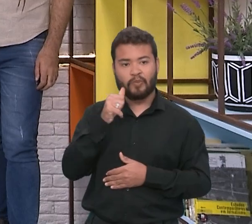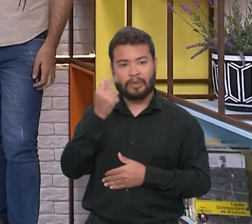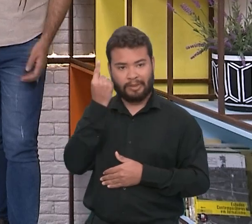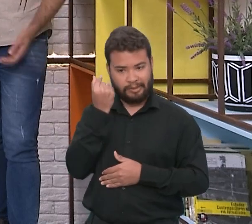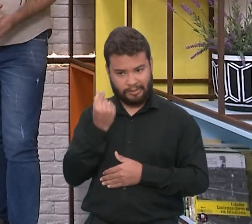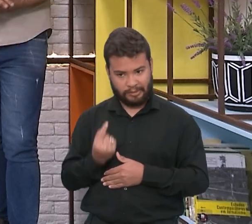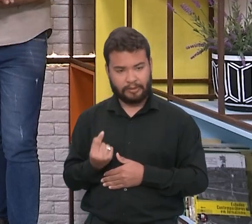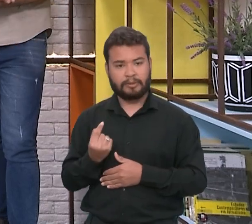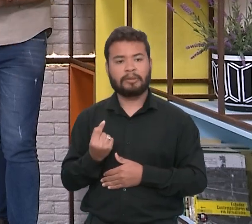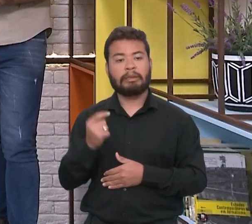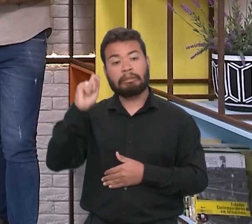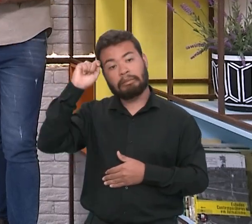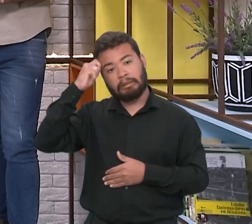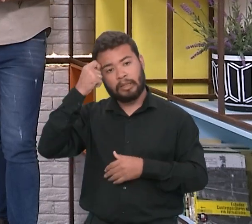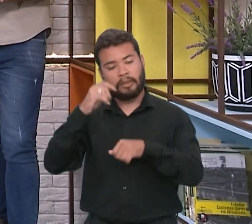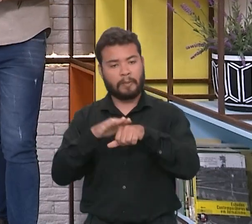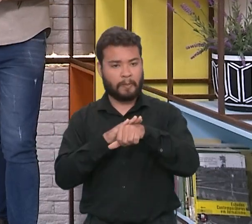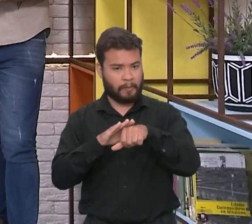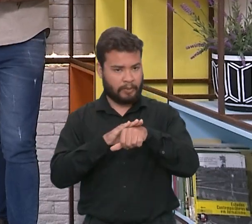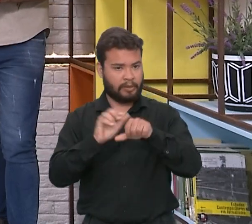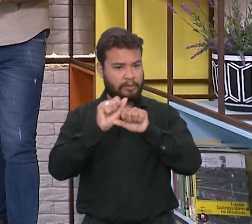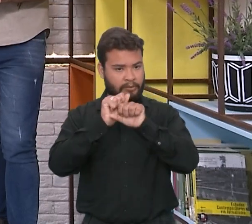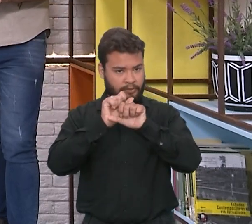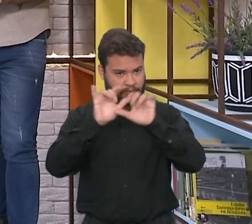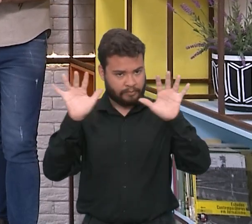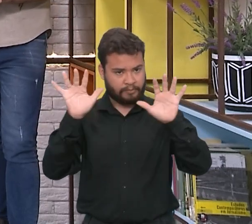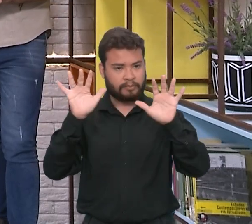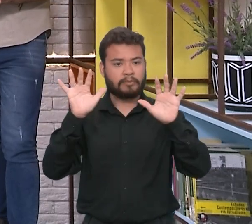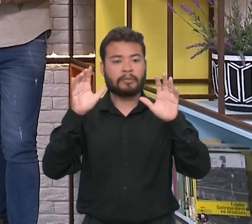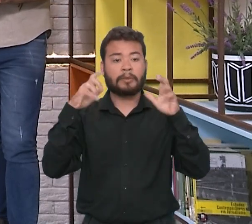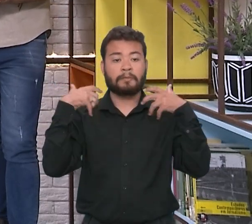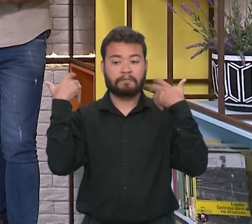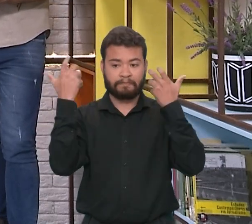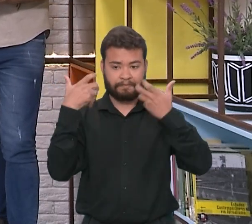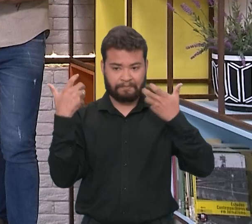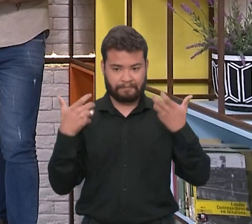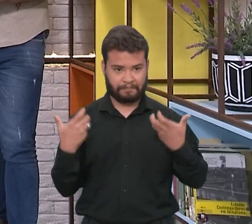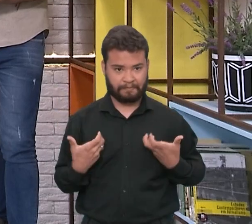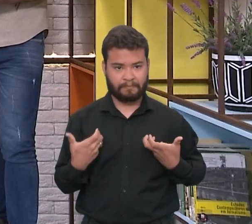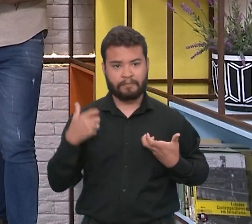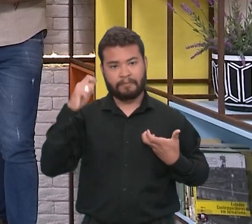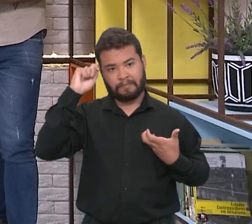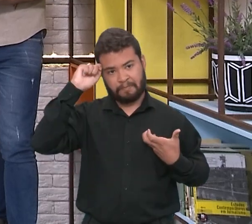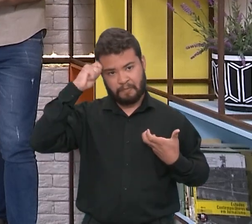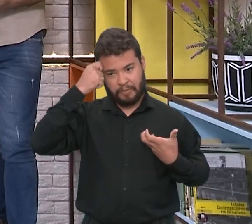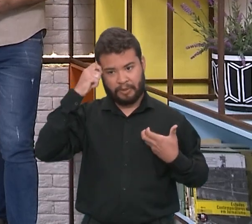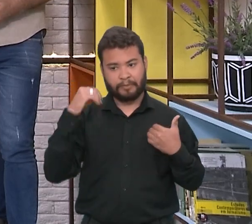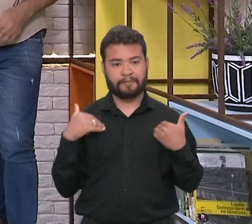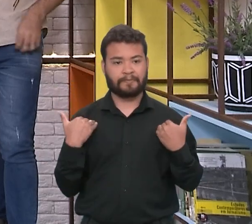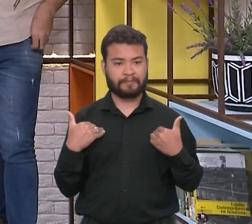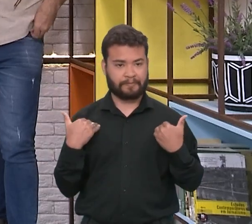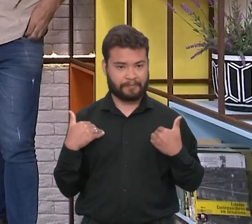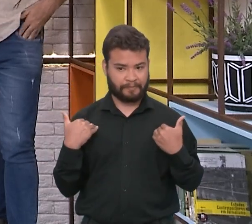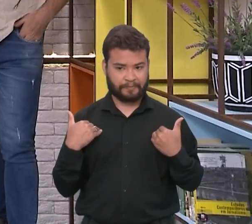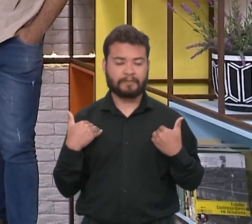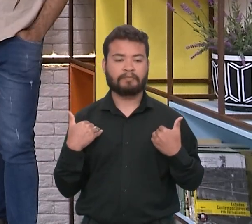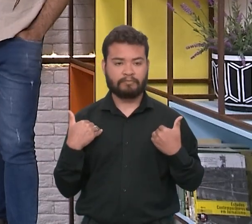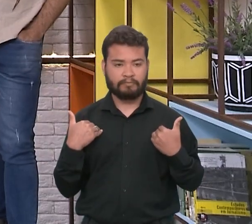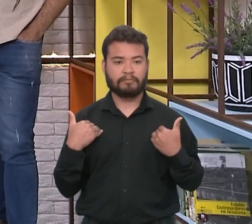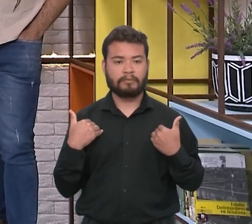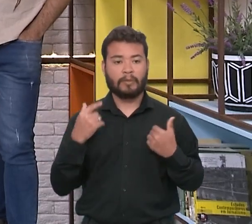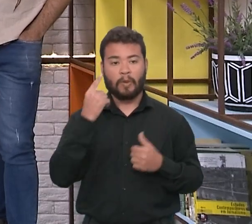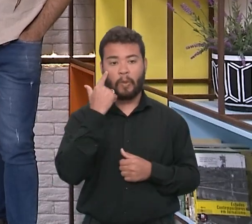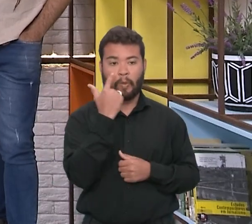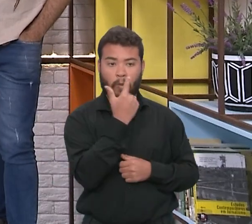Borges, sou uma mulher negra de pele clara que tem os cabelos pretos, cacheados, um pouco abaixo da altura dos ombros. Os